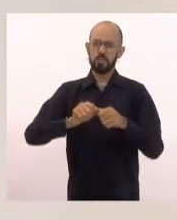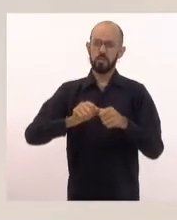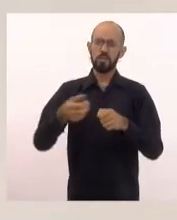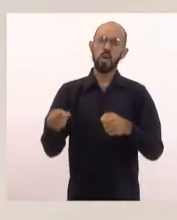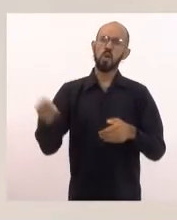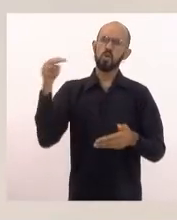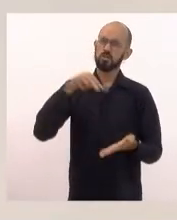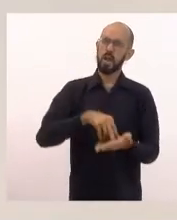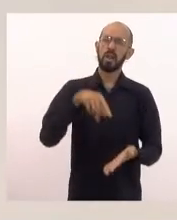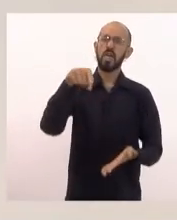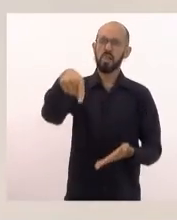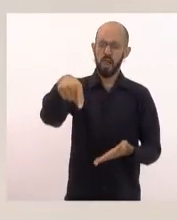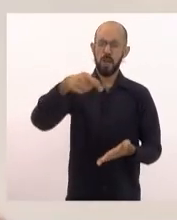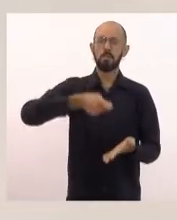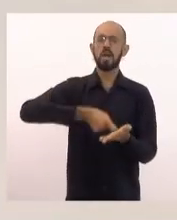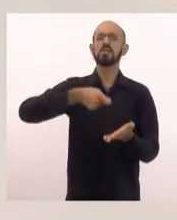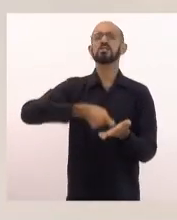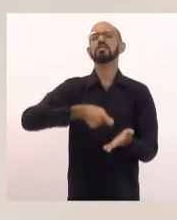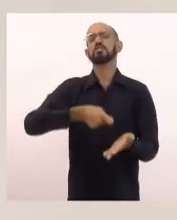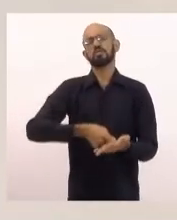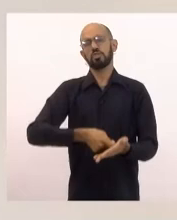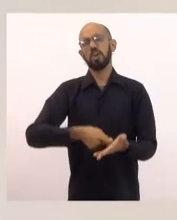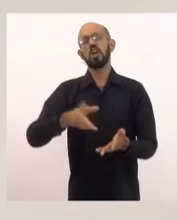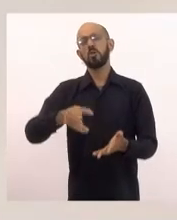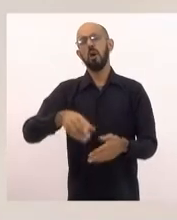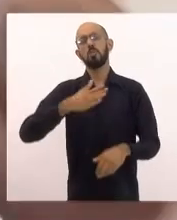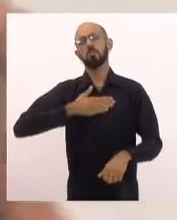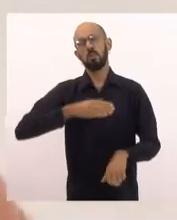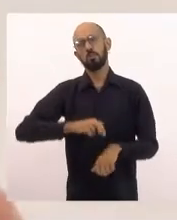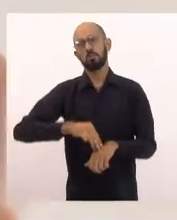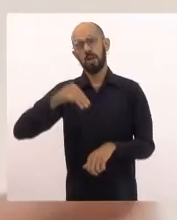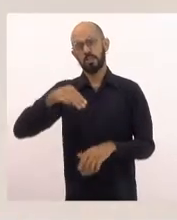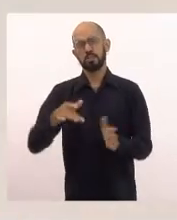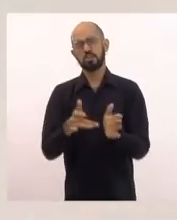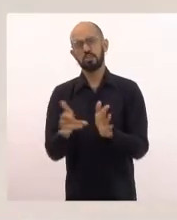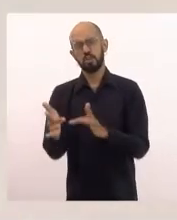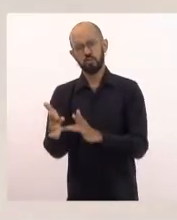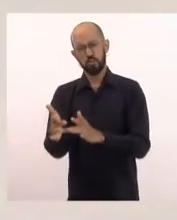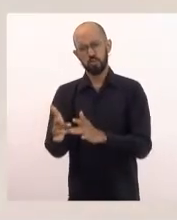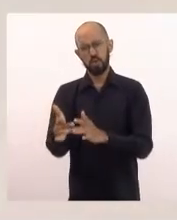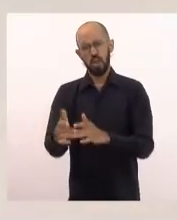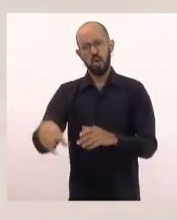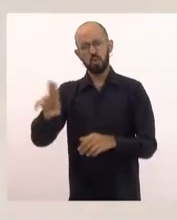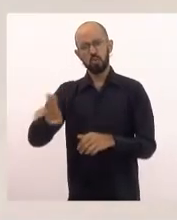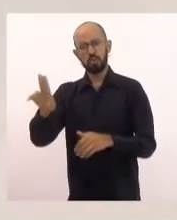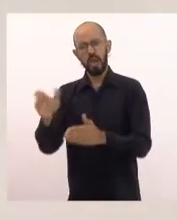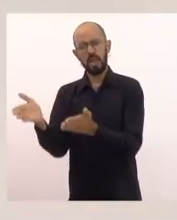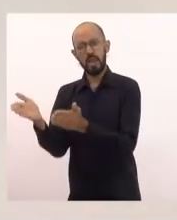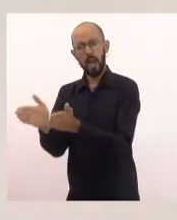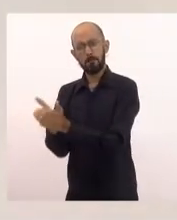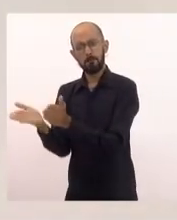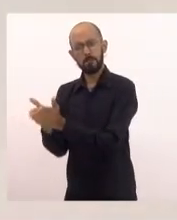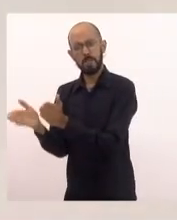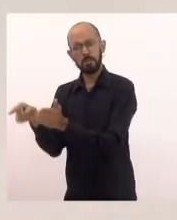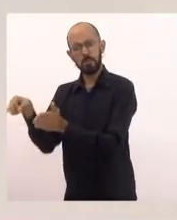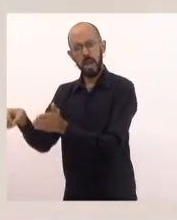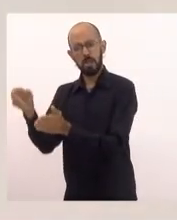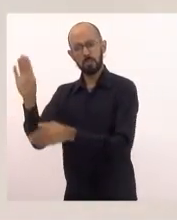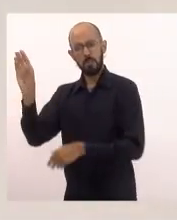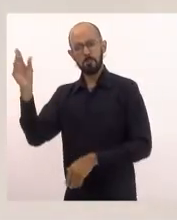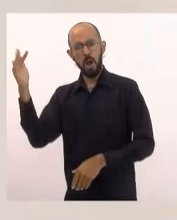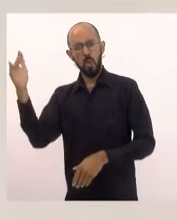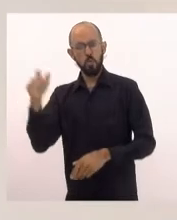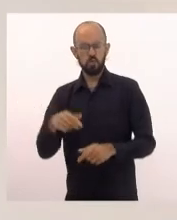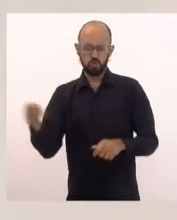estarei exigindo. Farei como meu mestre Jesus. Usarei a Bíblia numa mão e o chicote na outra. Muito obrigada,